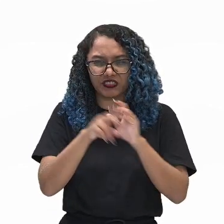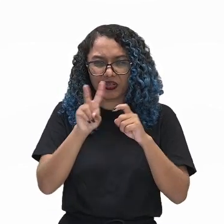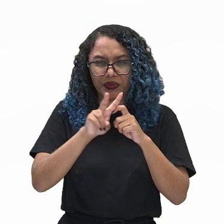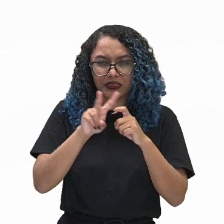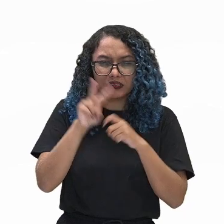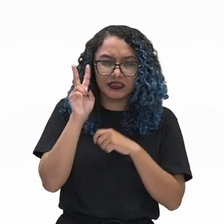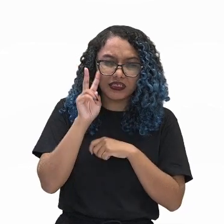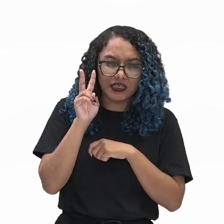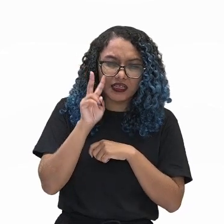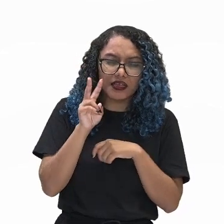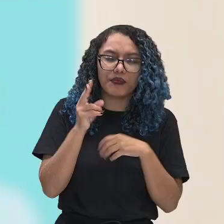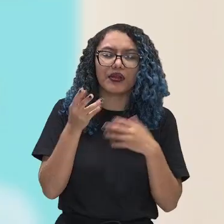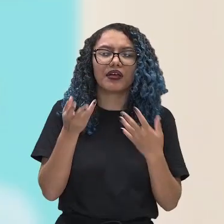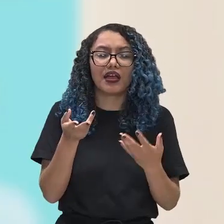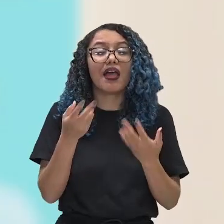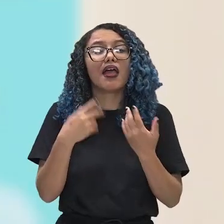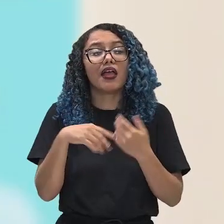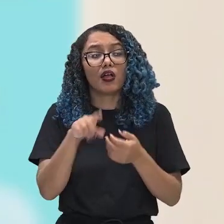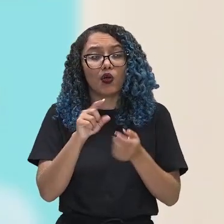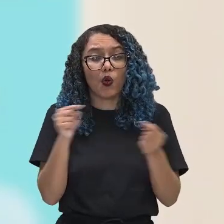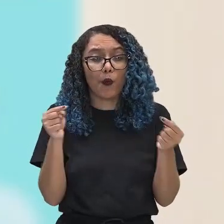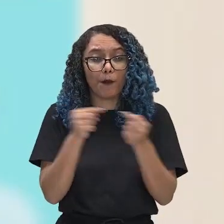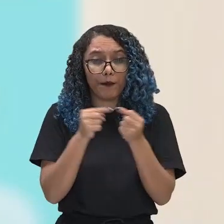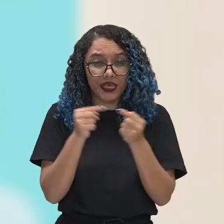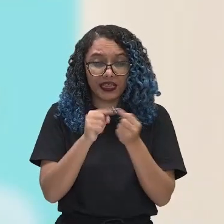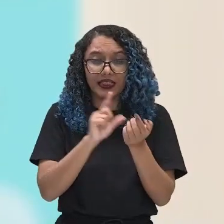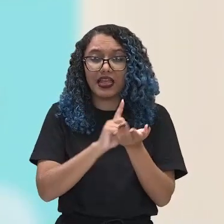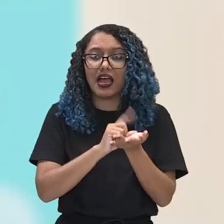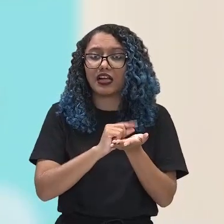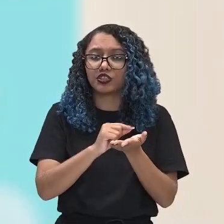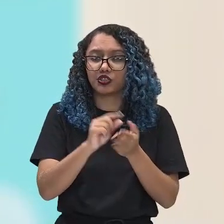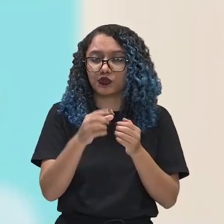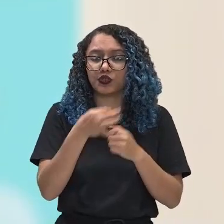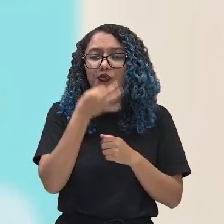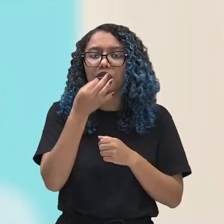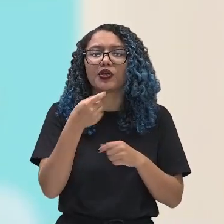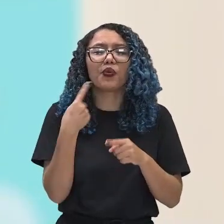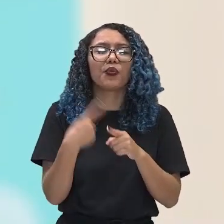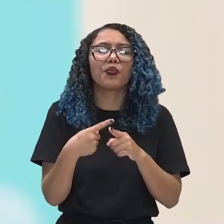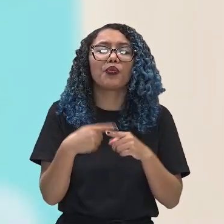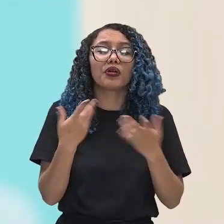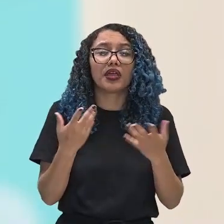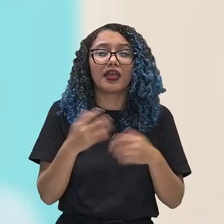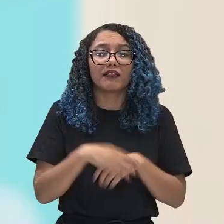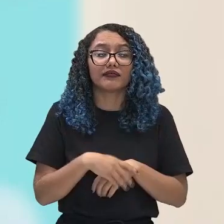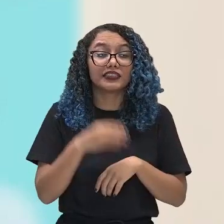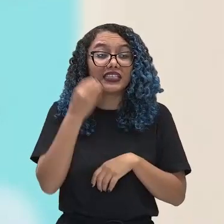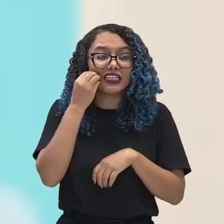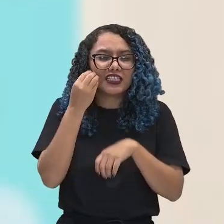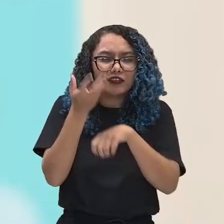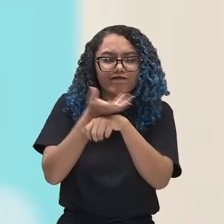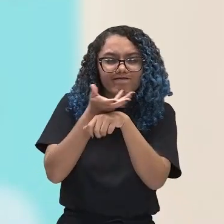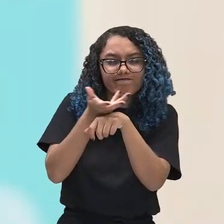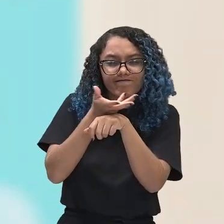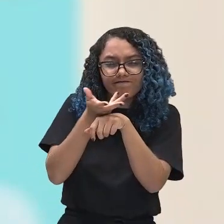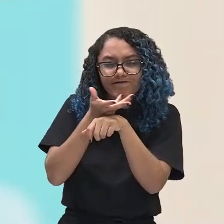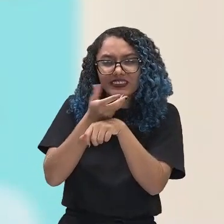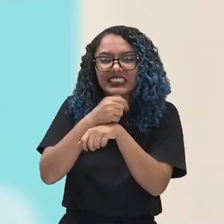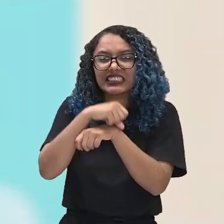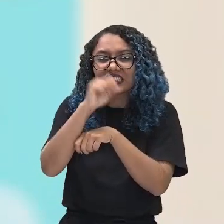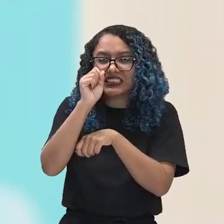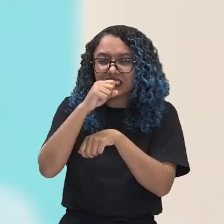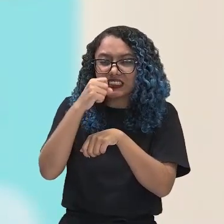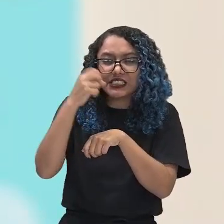veterinária é um artigo de opinião. Por quê, professora? Porque eu estou tentando convencer você de que realmente pensar